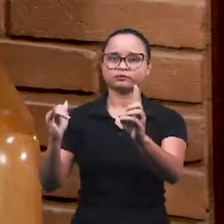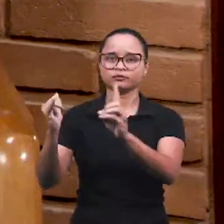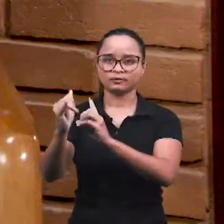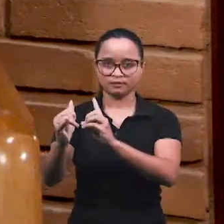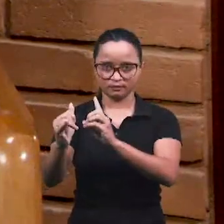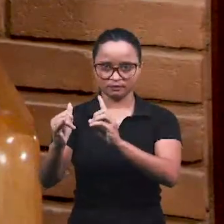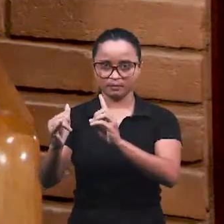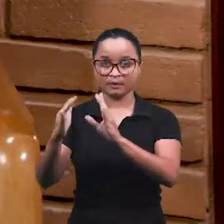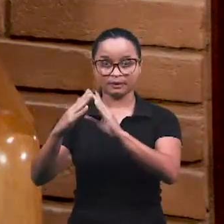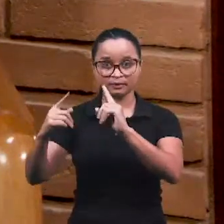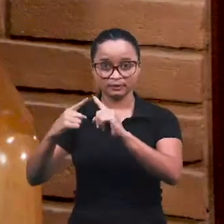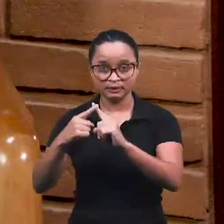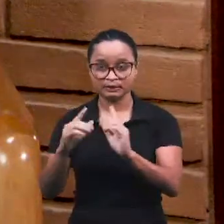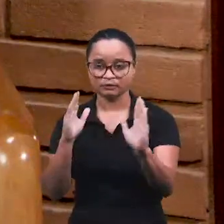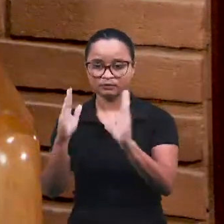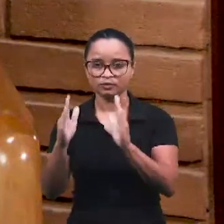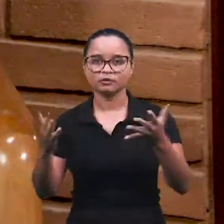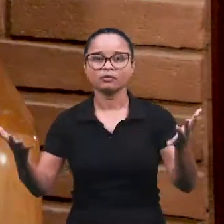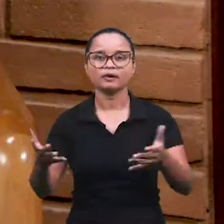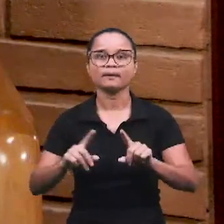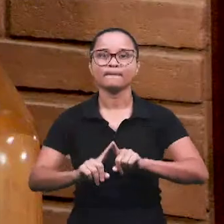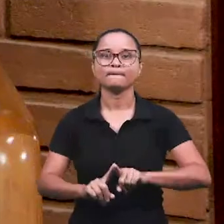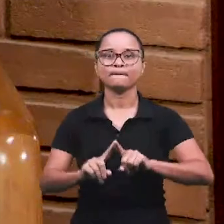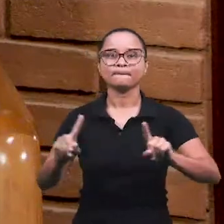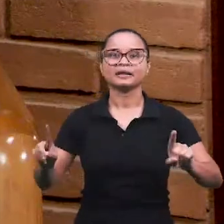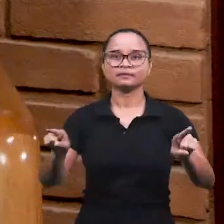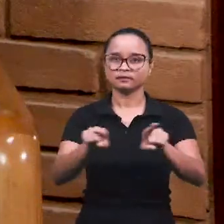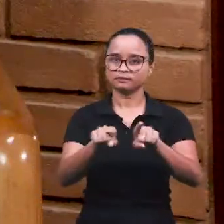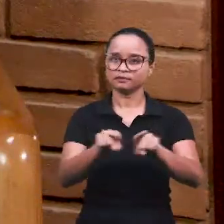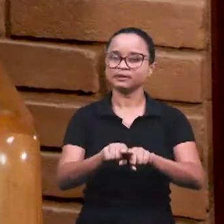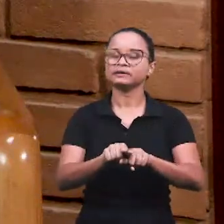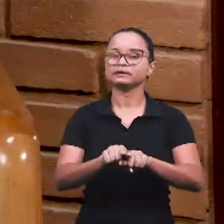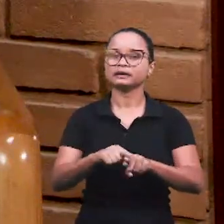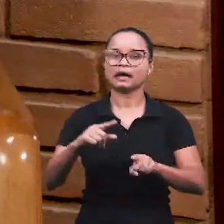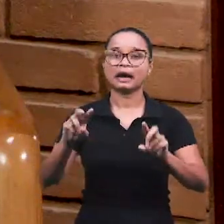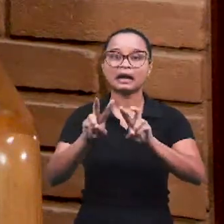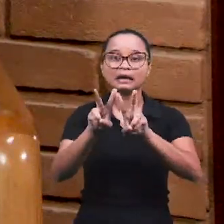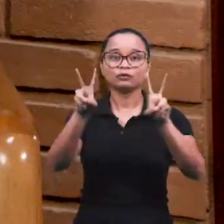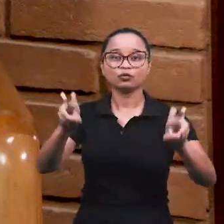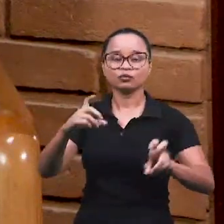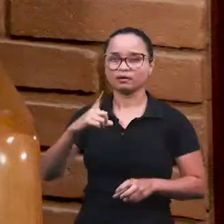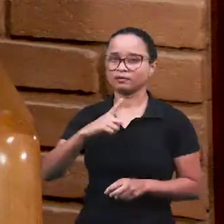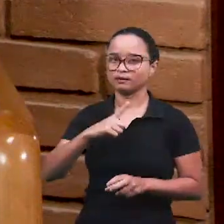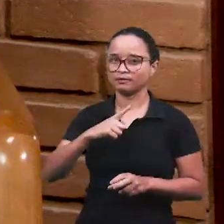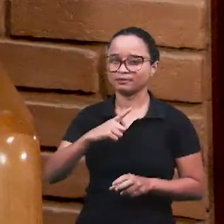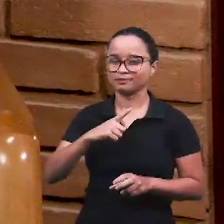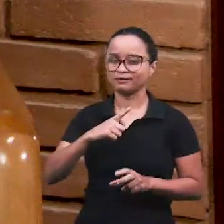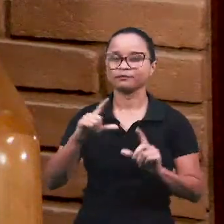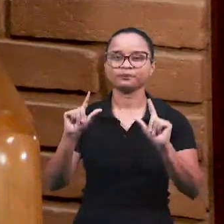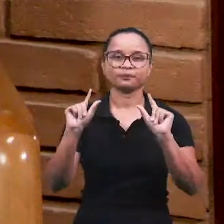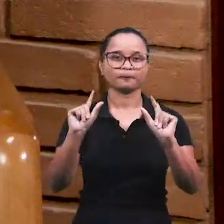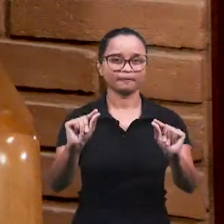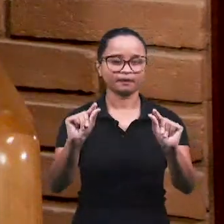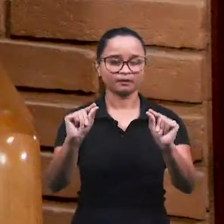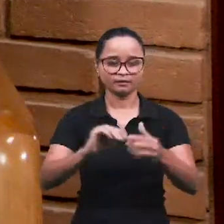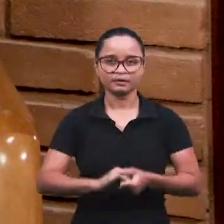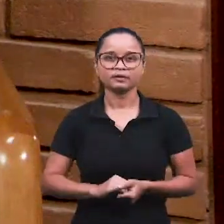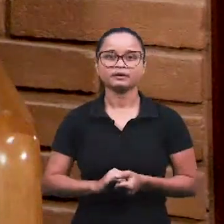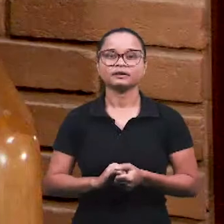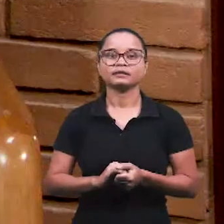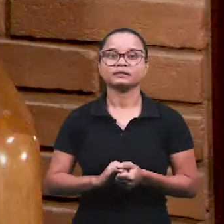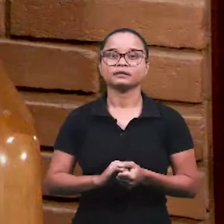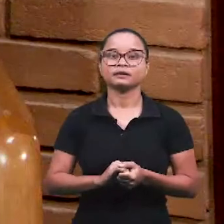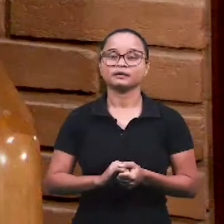igreja nesse tempo. Mas que também trata-se de um assunto que é um adendo, é um acréscimo